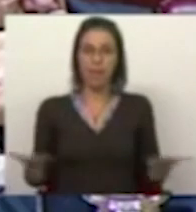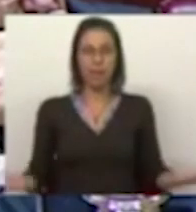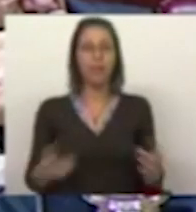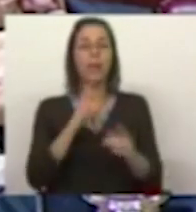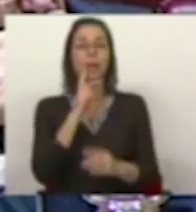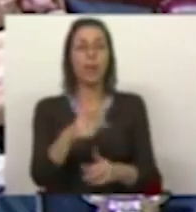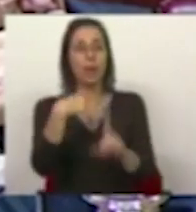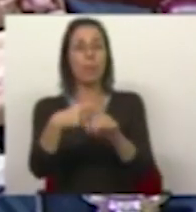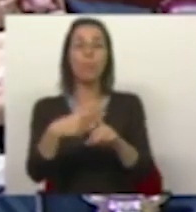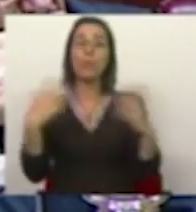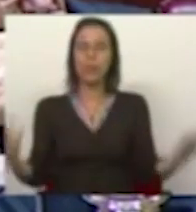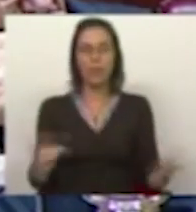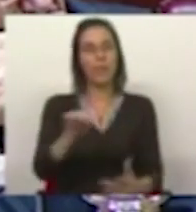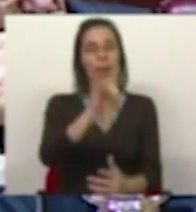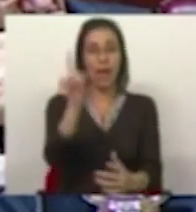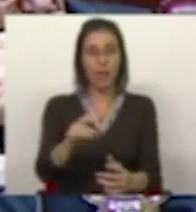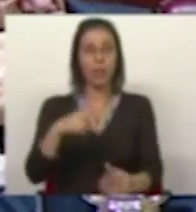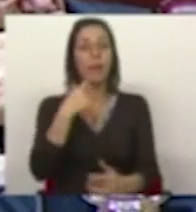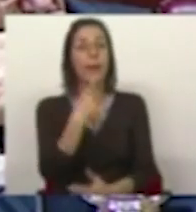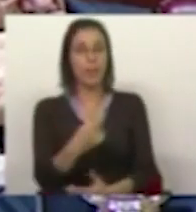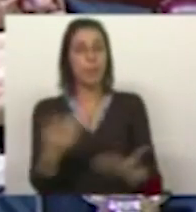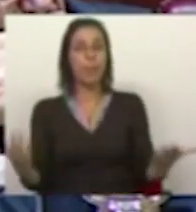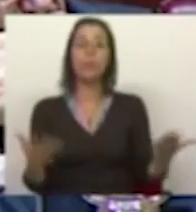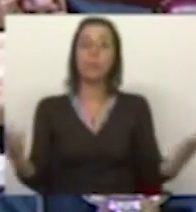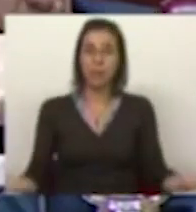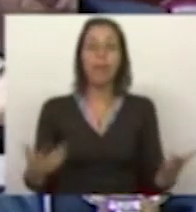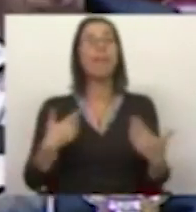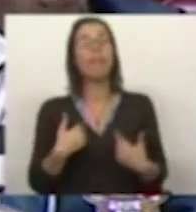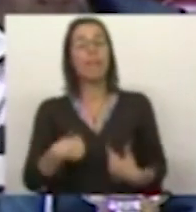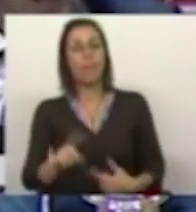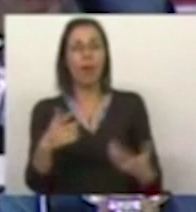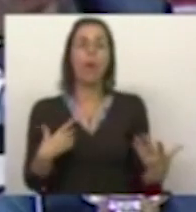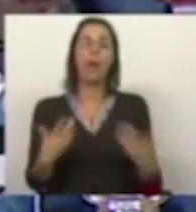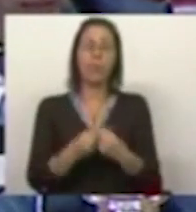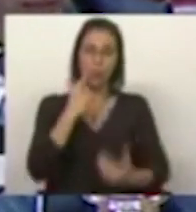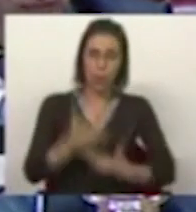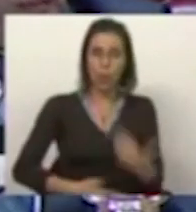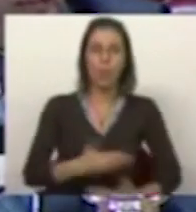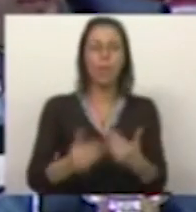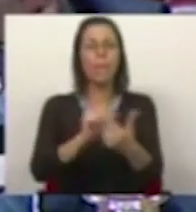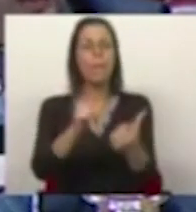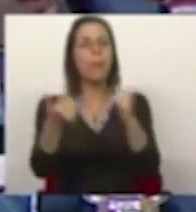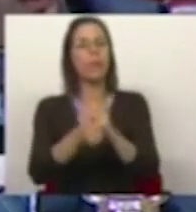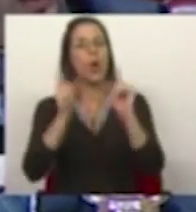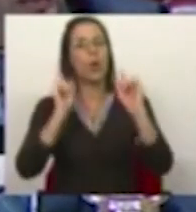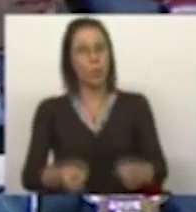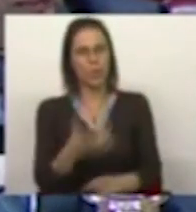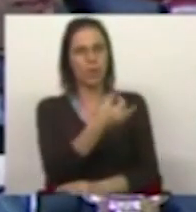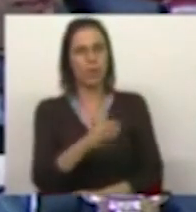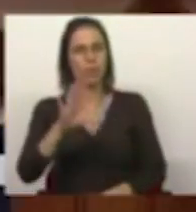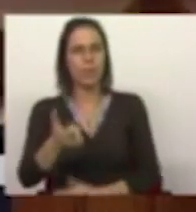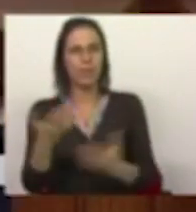e é para responder positivamente à questão que os portugueses perguntam, que é: vamos ou não vamos dar continuidade à mudança que iniciámos em